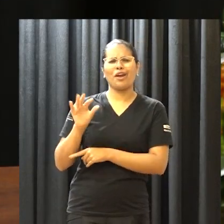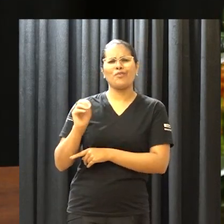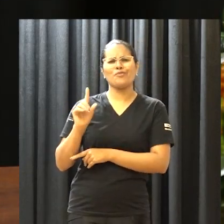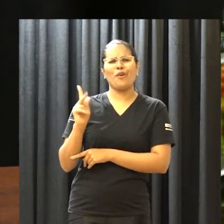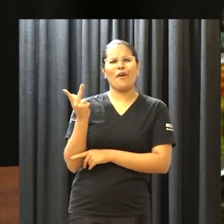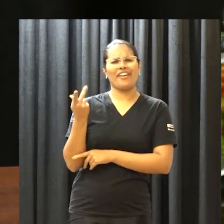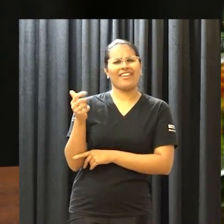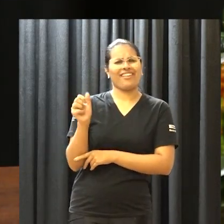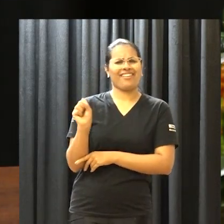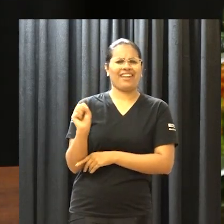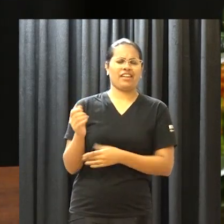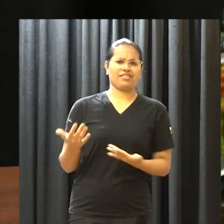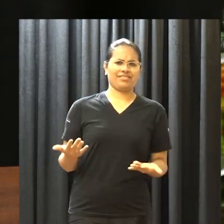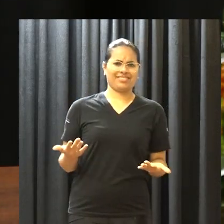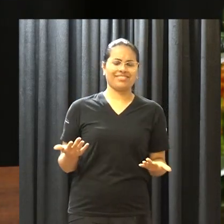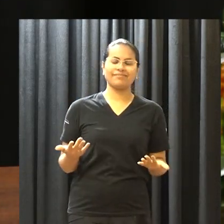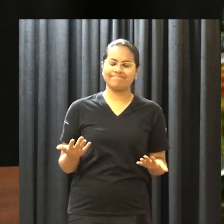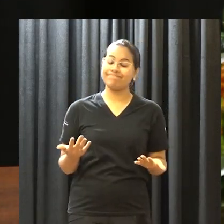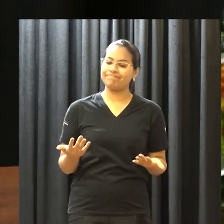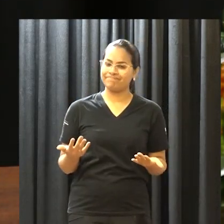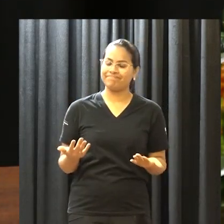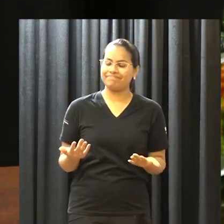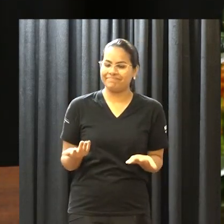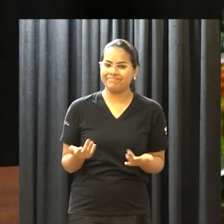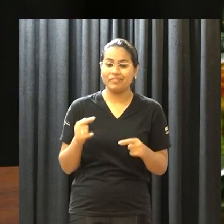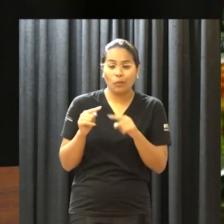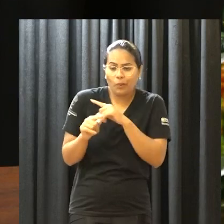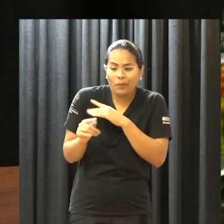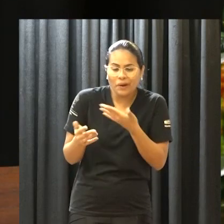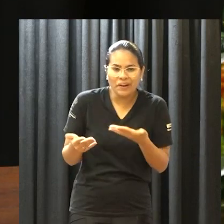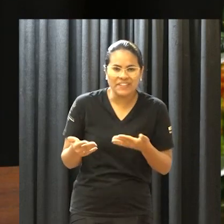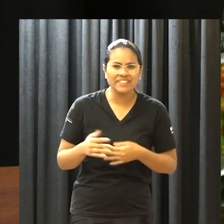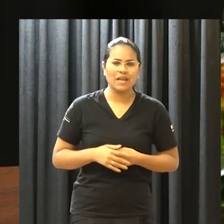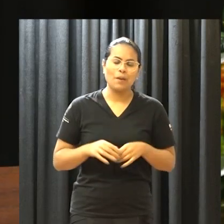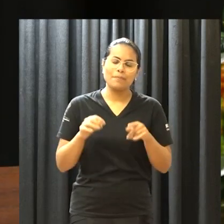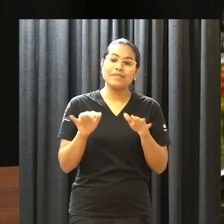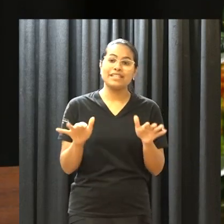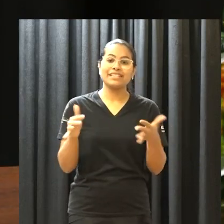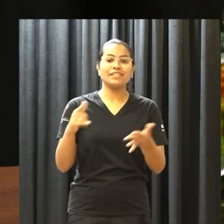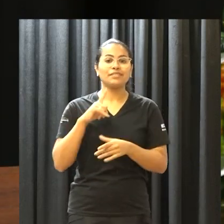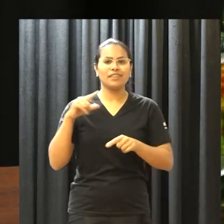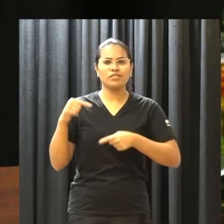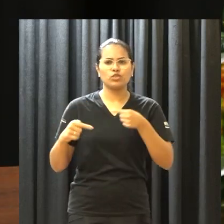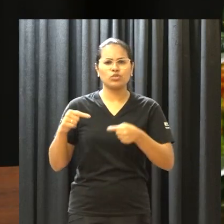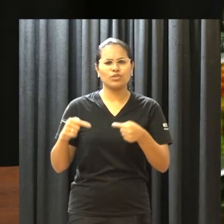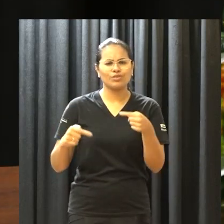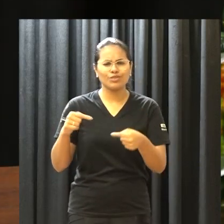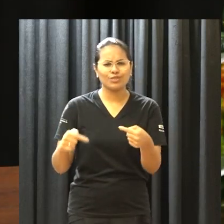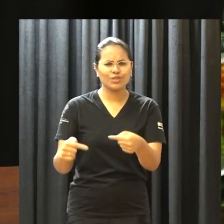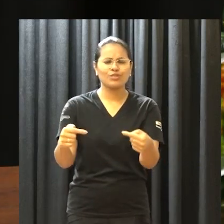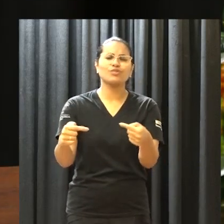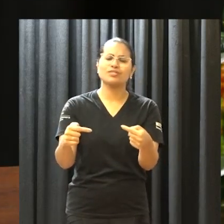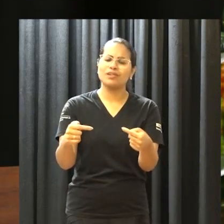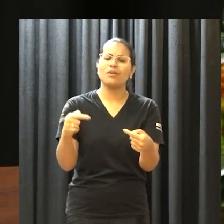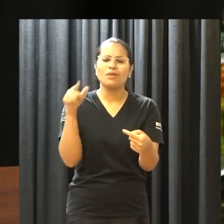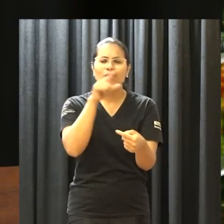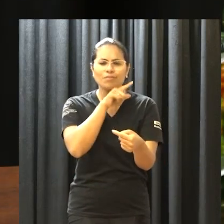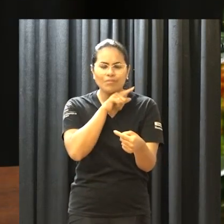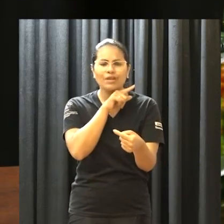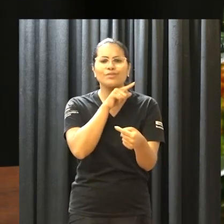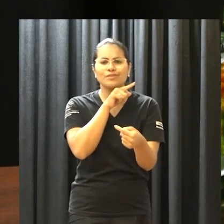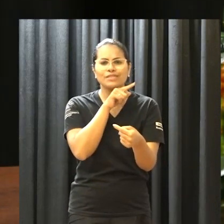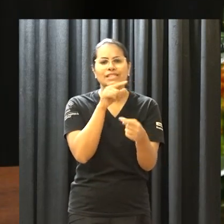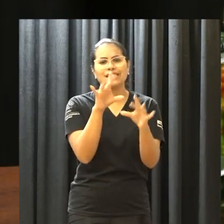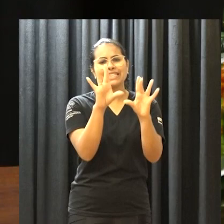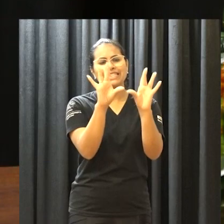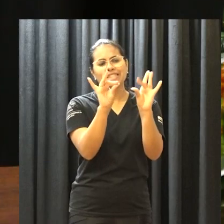foram discussões muito, muito, muito intensas, assim, para chegar a essas descrições. E a descrição de